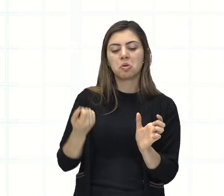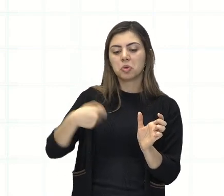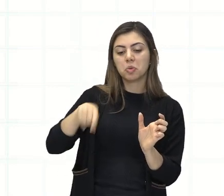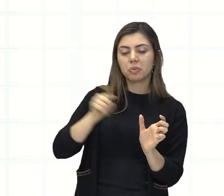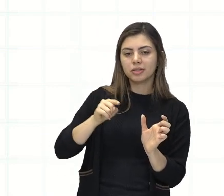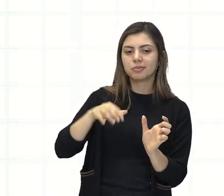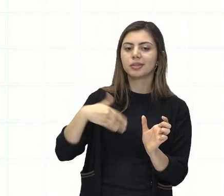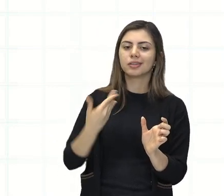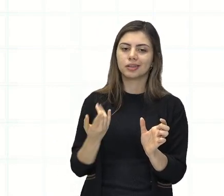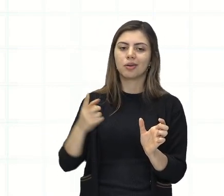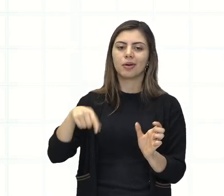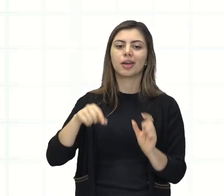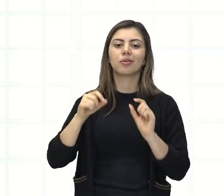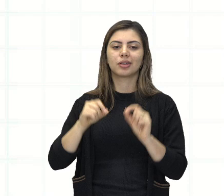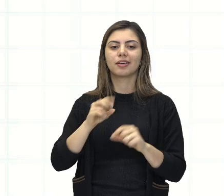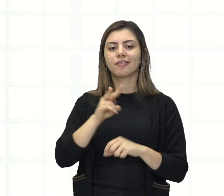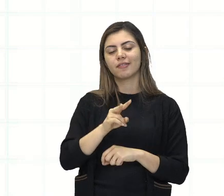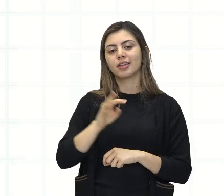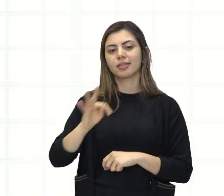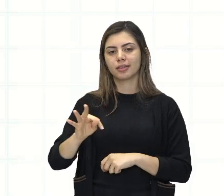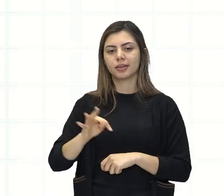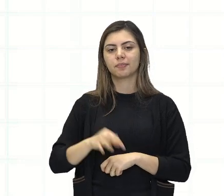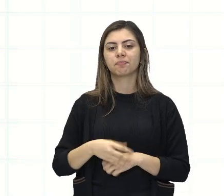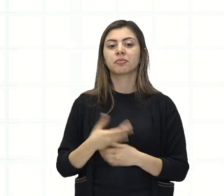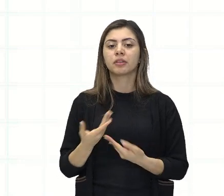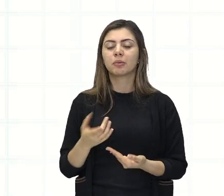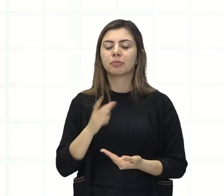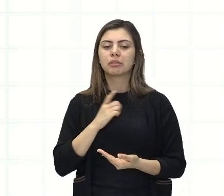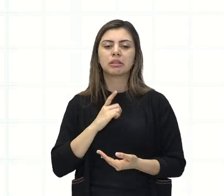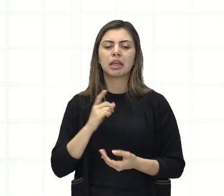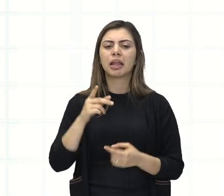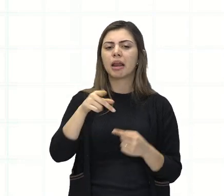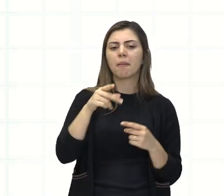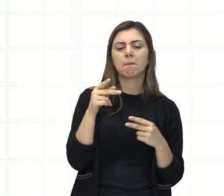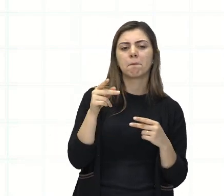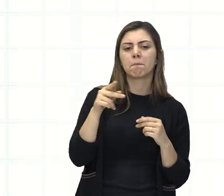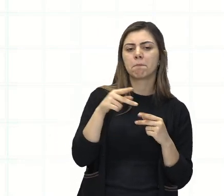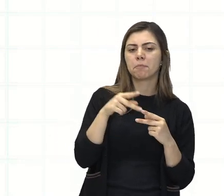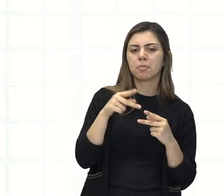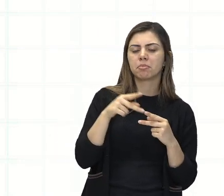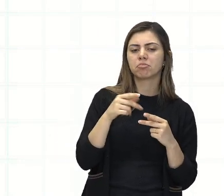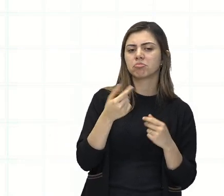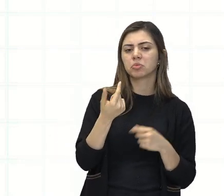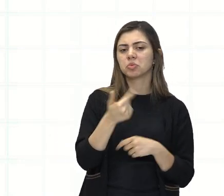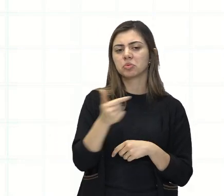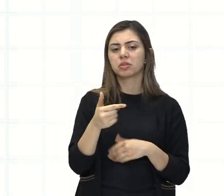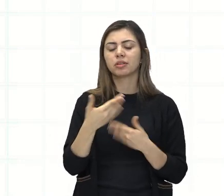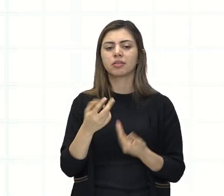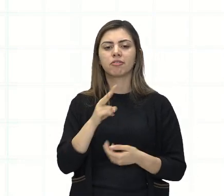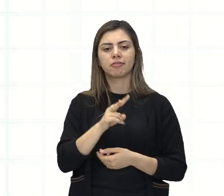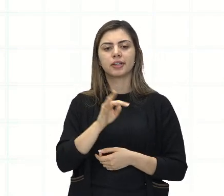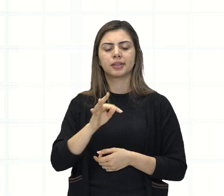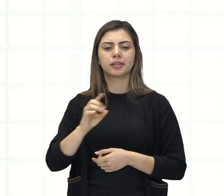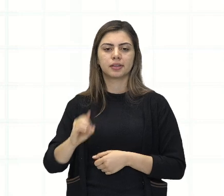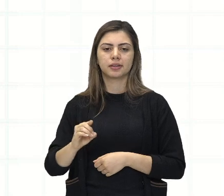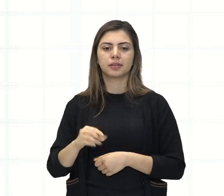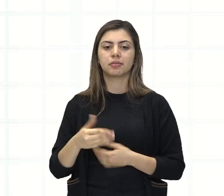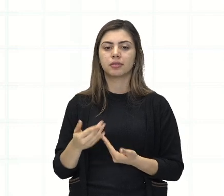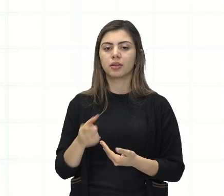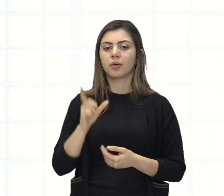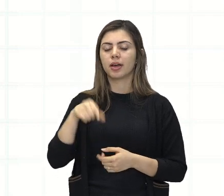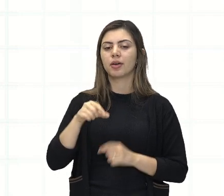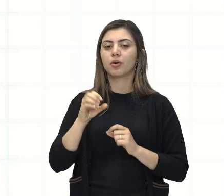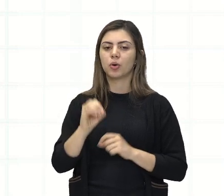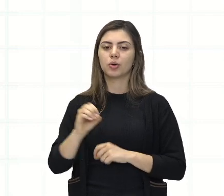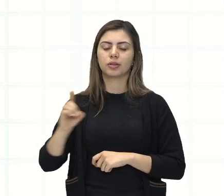ele é verbo transitivo. Tem preposição aqui? Não, professora, é um O. Então, verbo transitivo direto. Isso aqui é